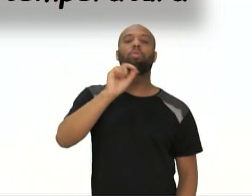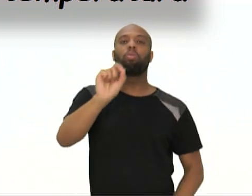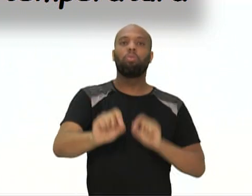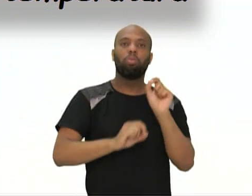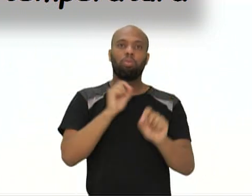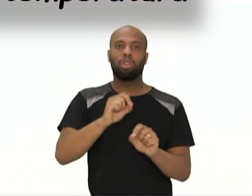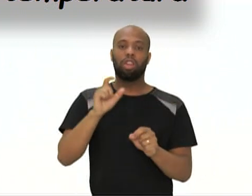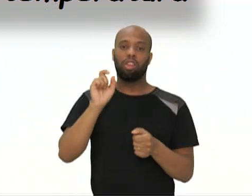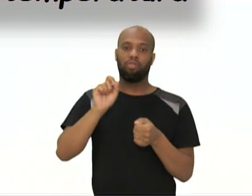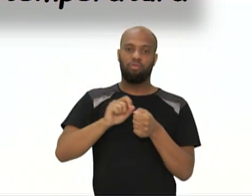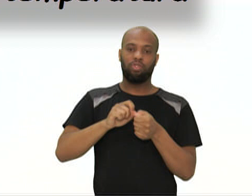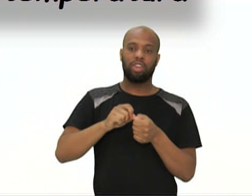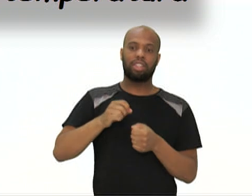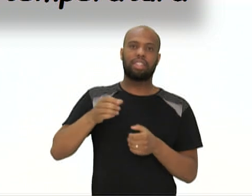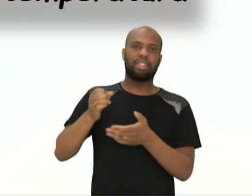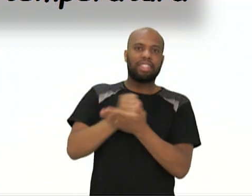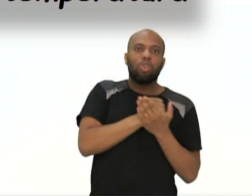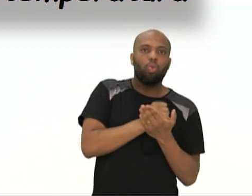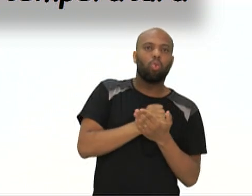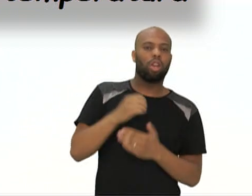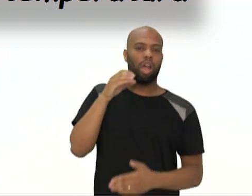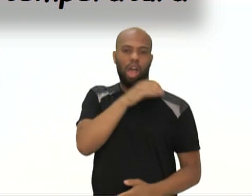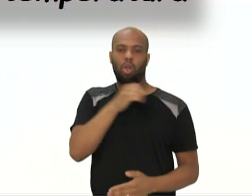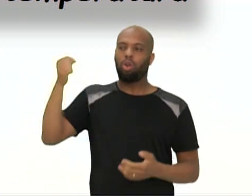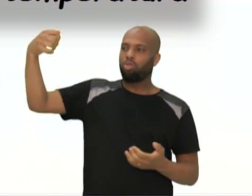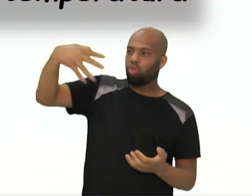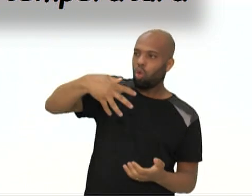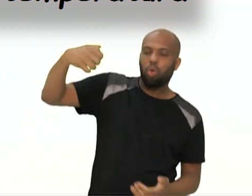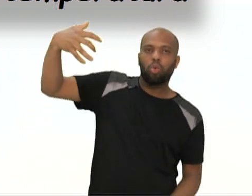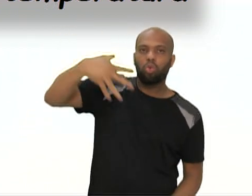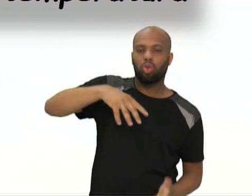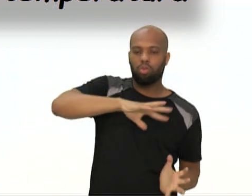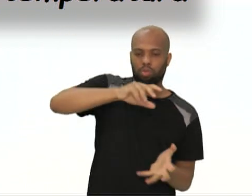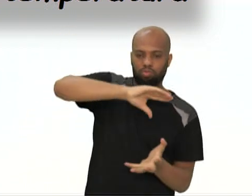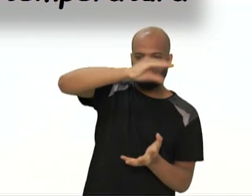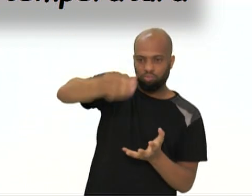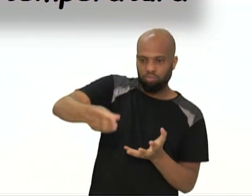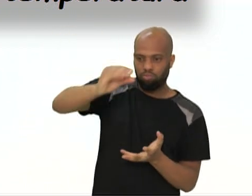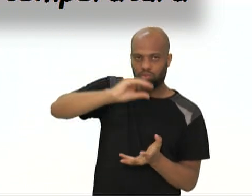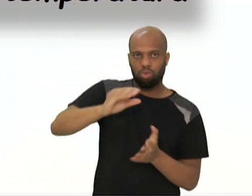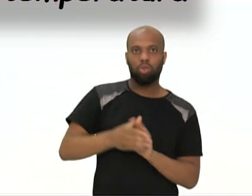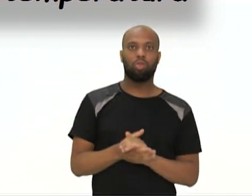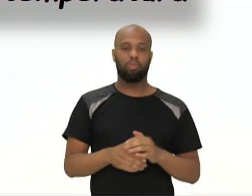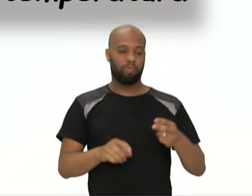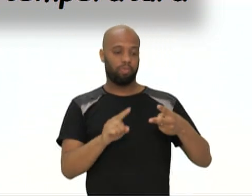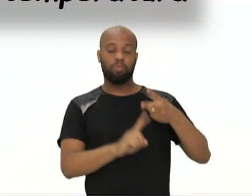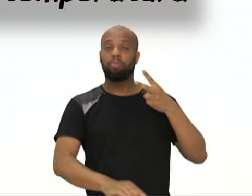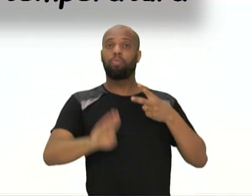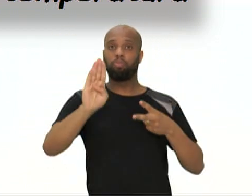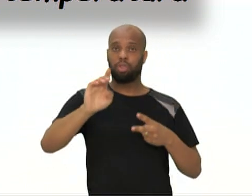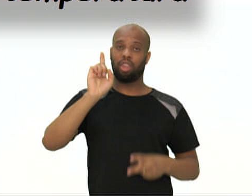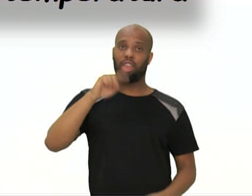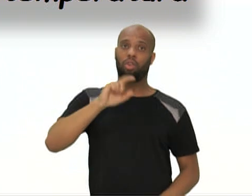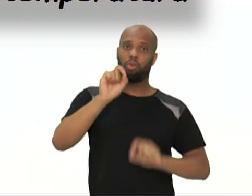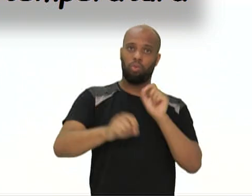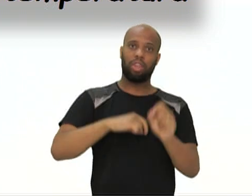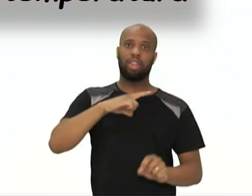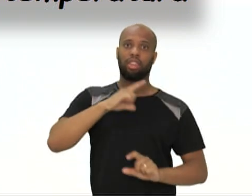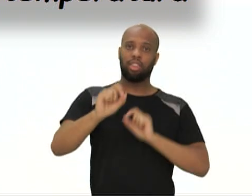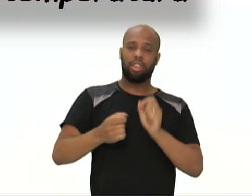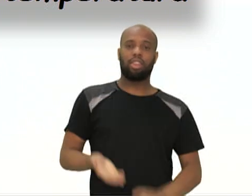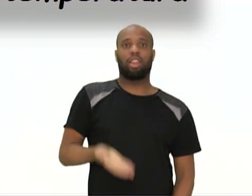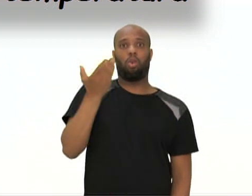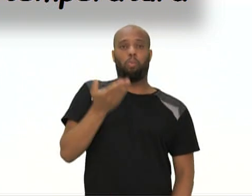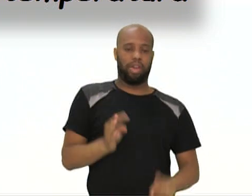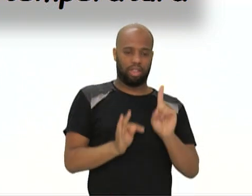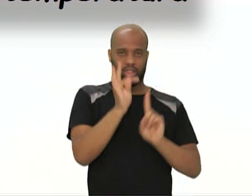pela conservação de calor emitido pelos raios solares na superfície terrestre, ou letra B, fenômeno que consiste no